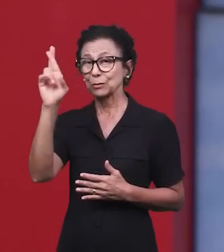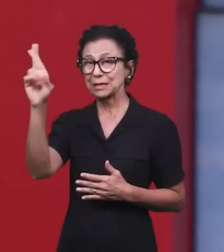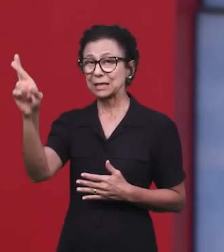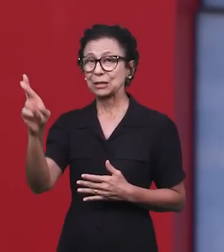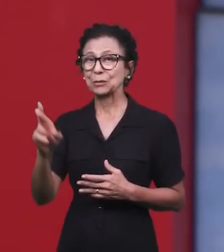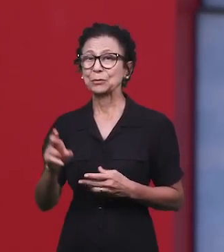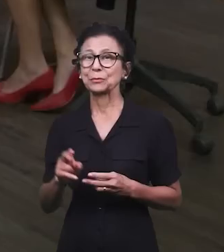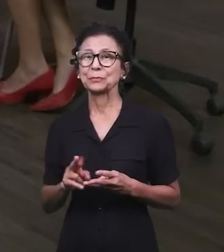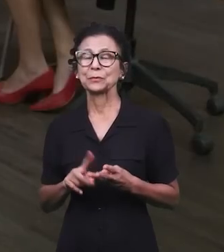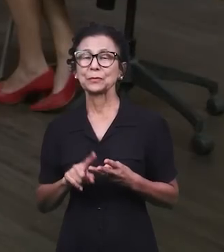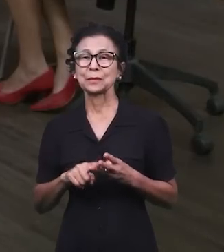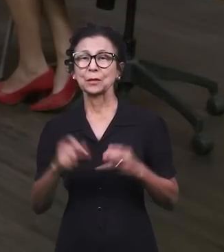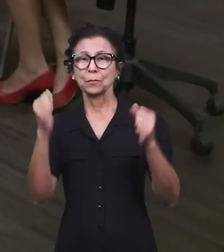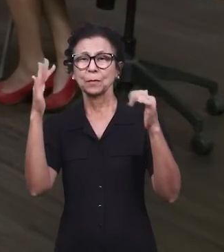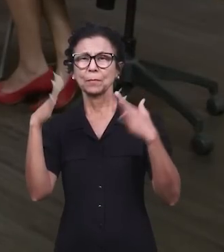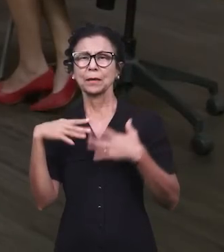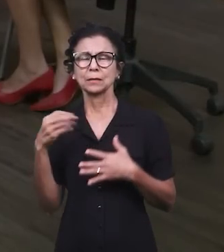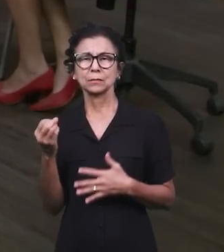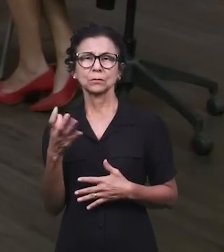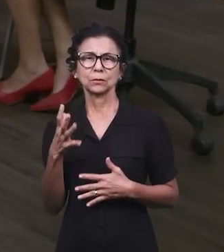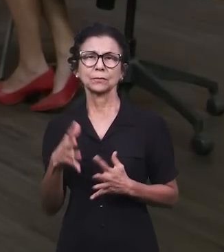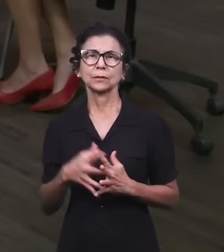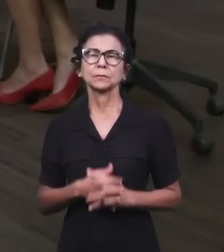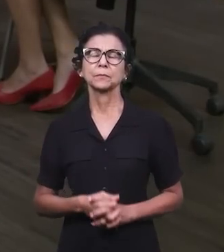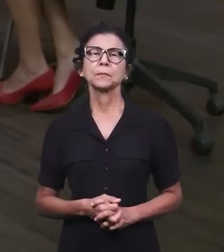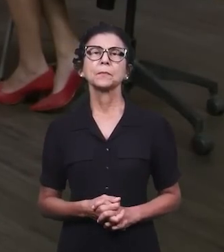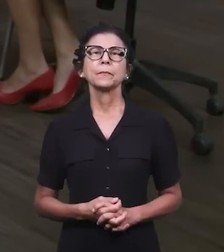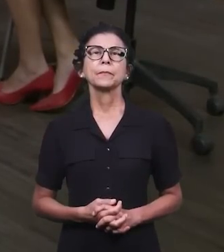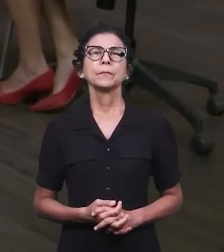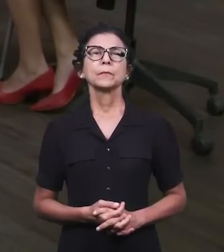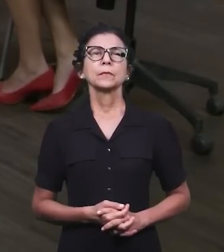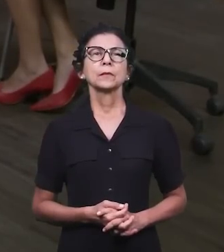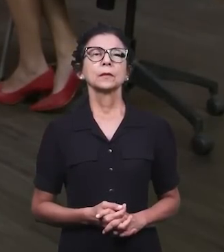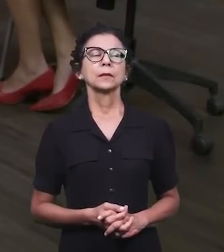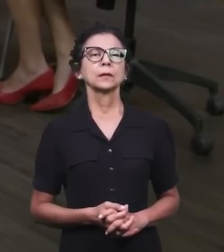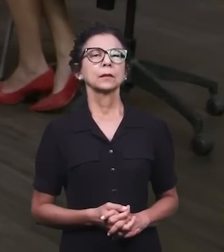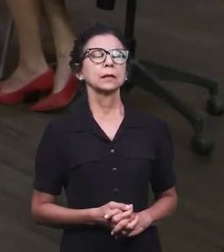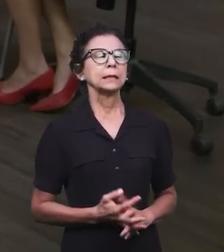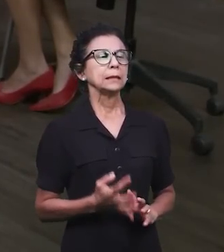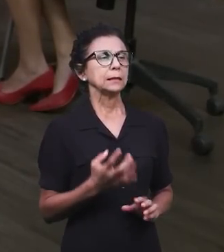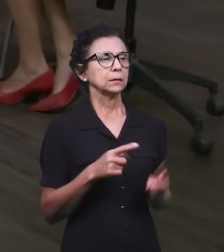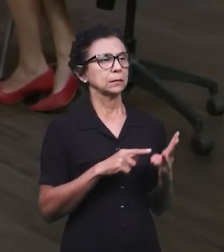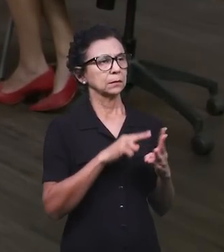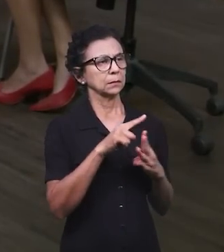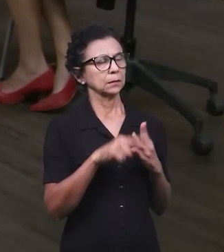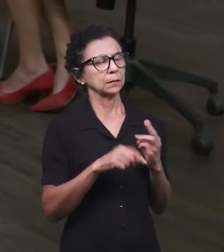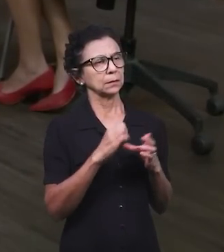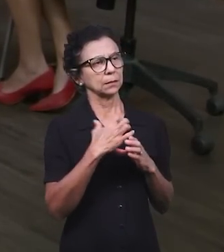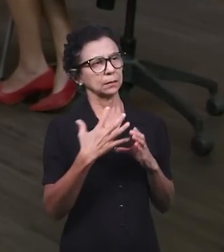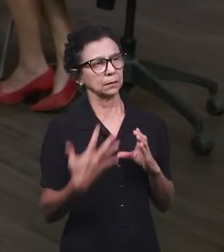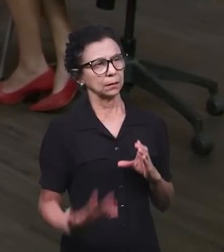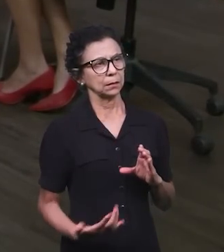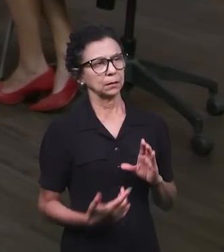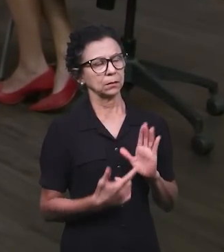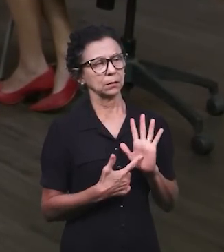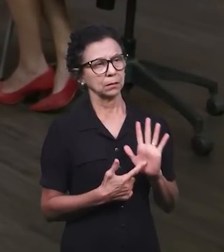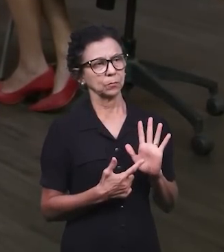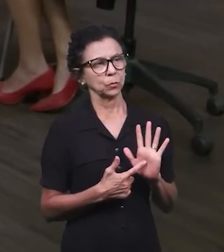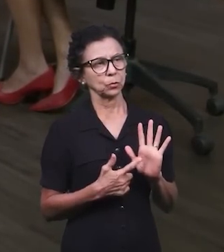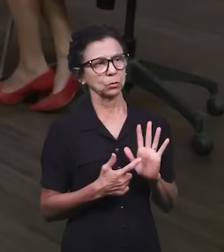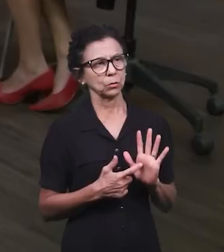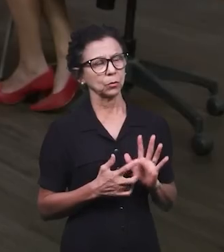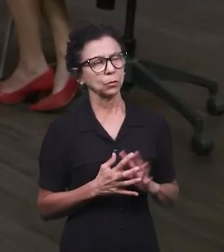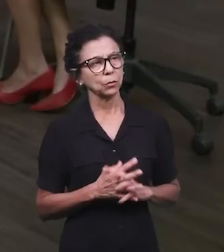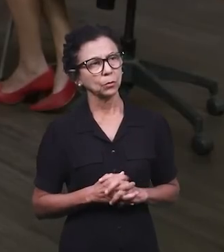novo. Marcelo, ampliando essa pergunta, porque esses três aspectos que você colocou,